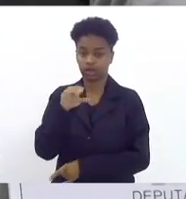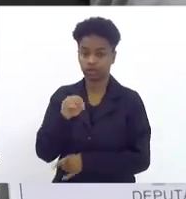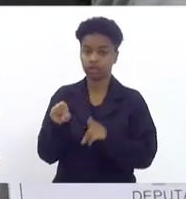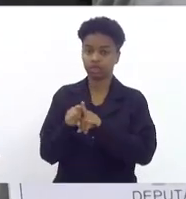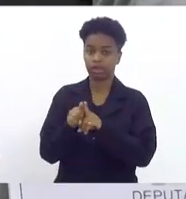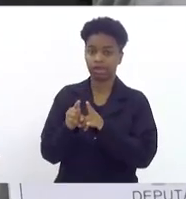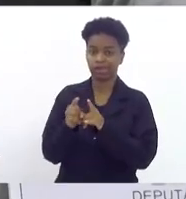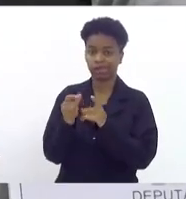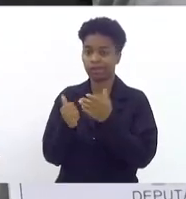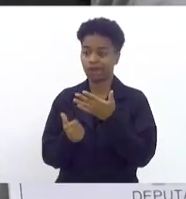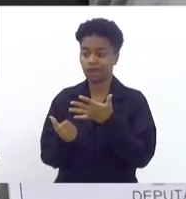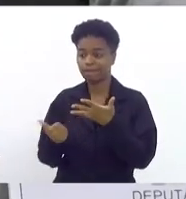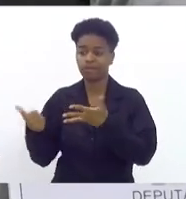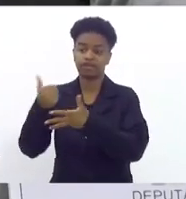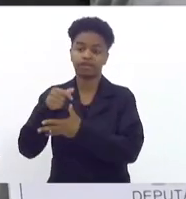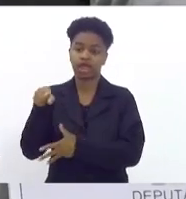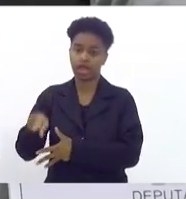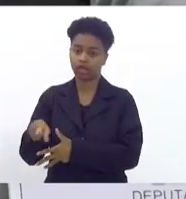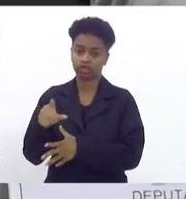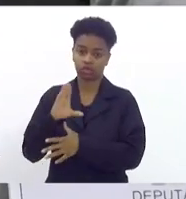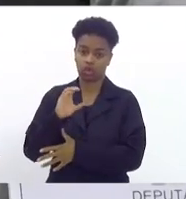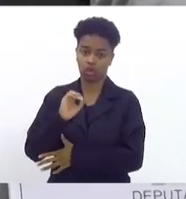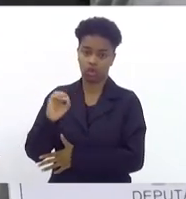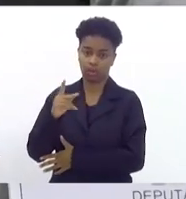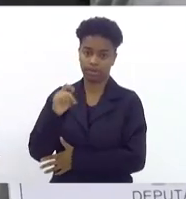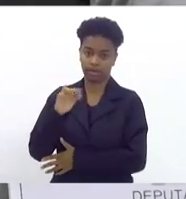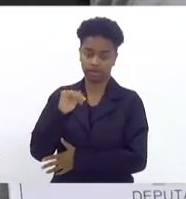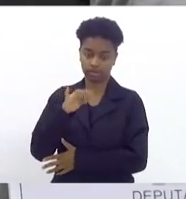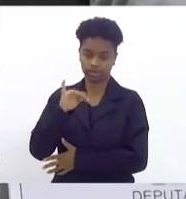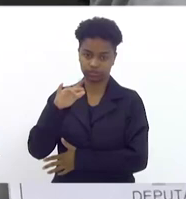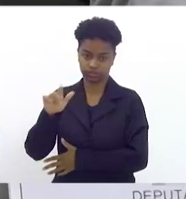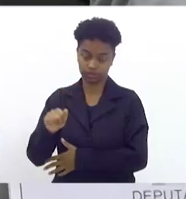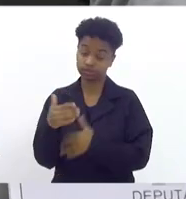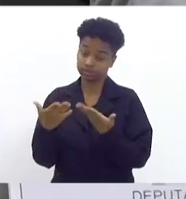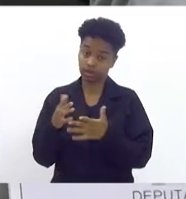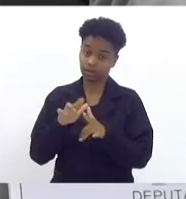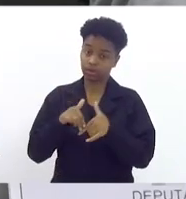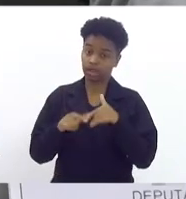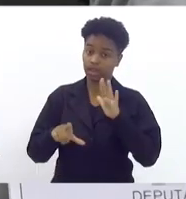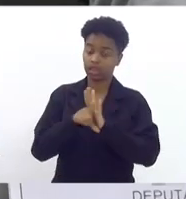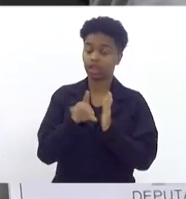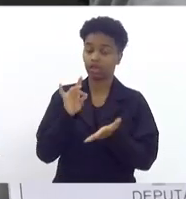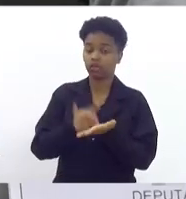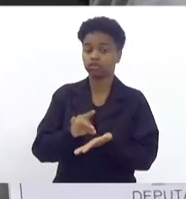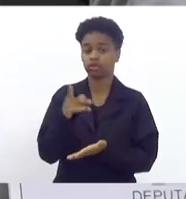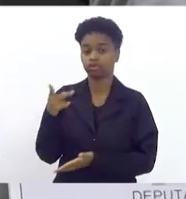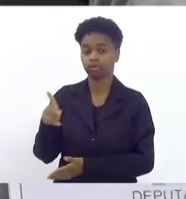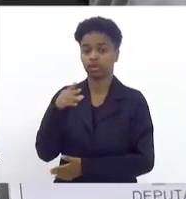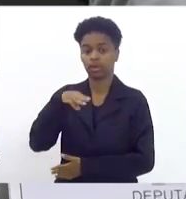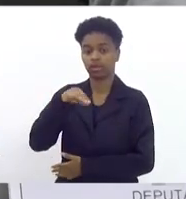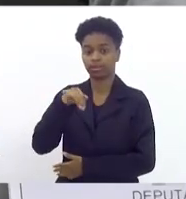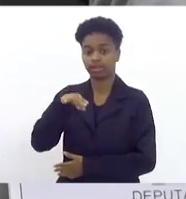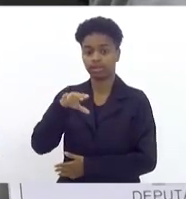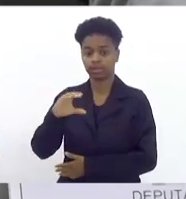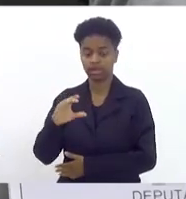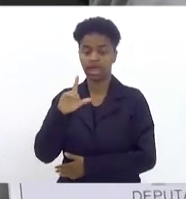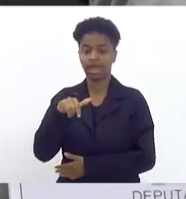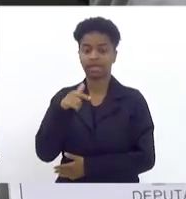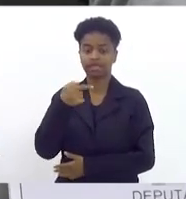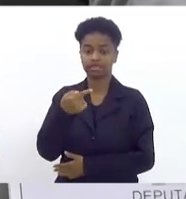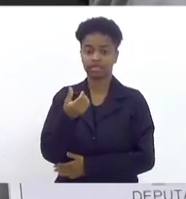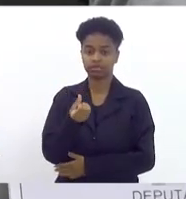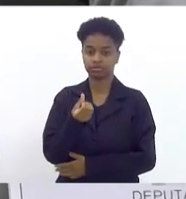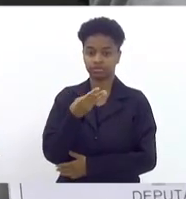cooperativa, baseada justamente na lei original do deputado Mink, que é a 7634